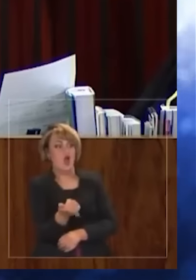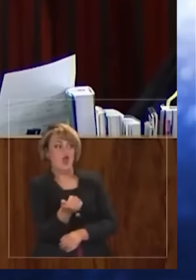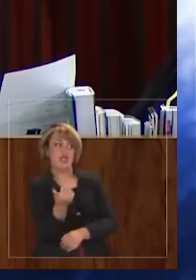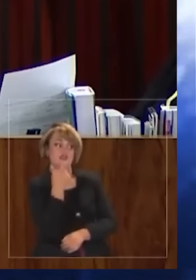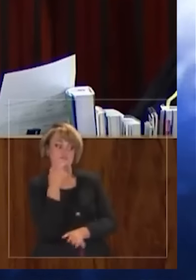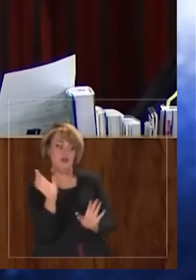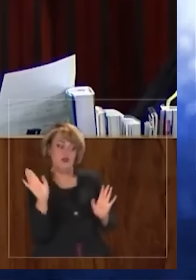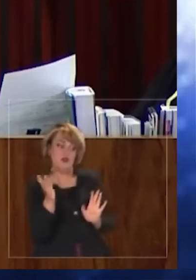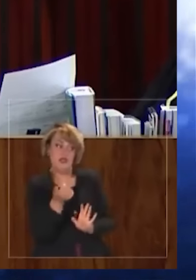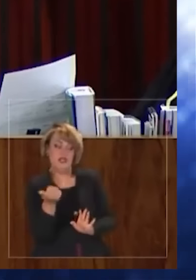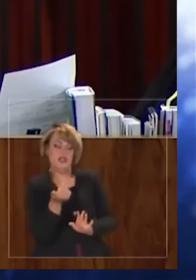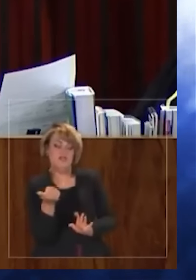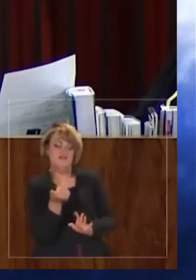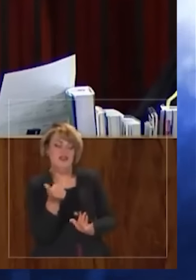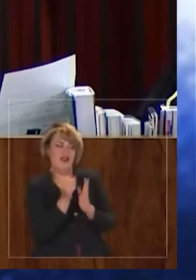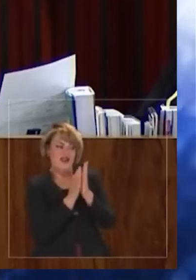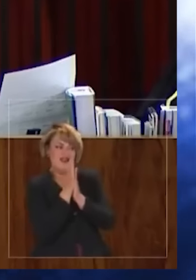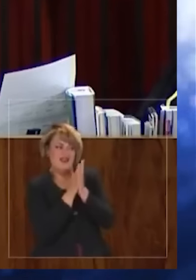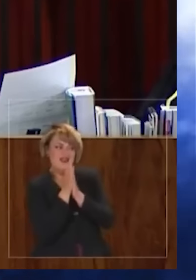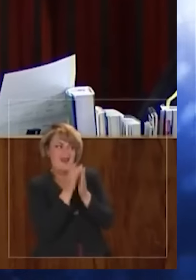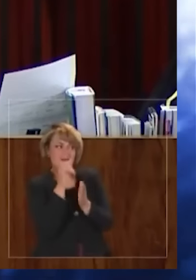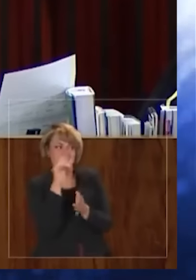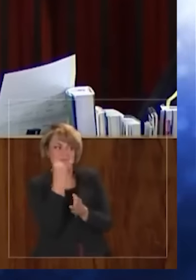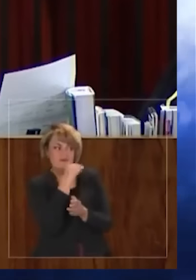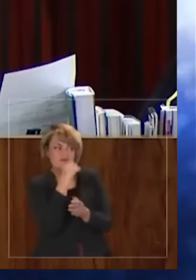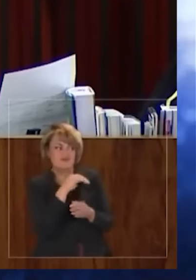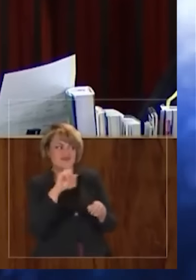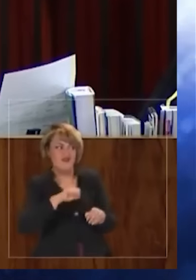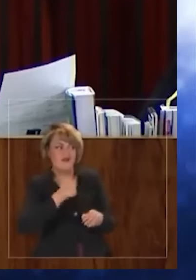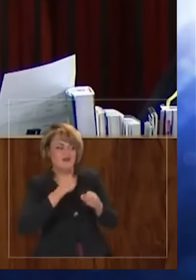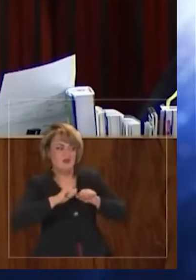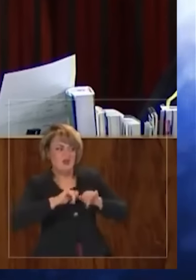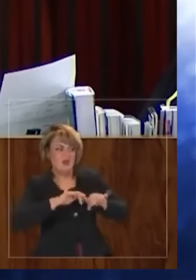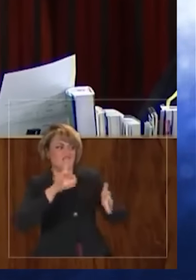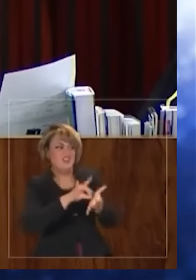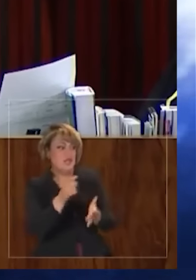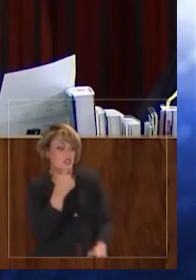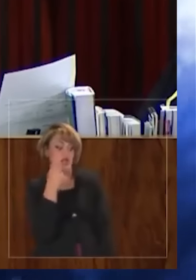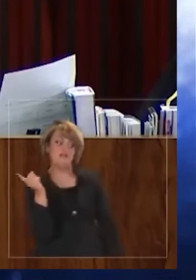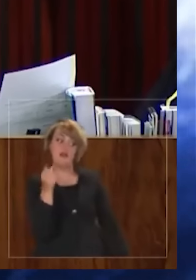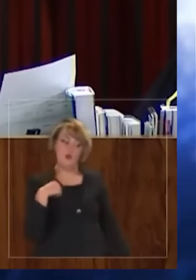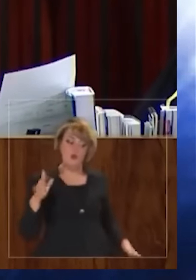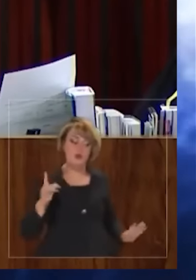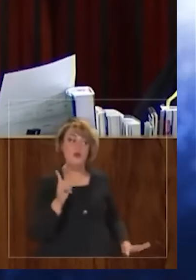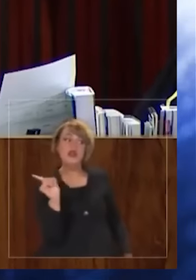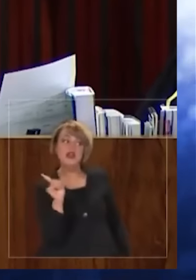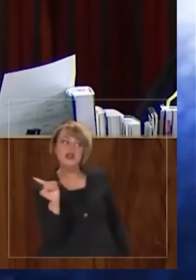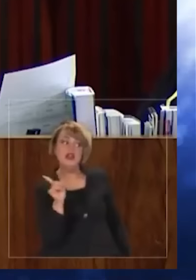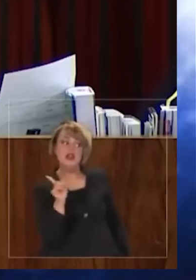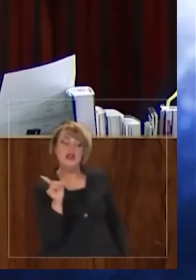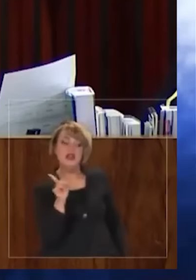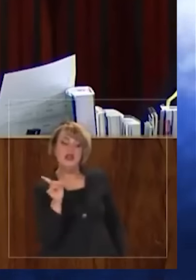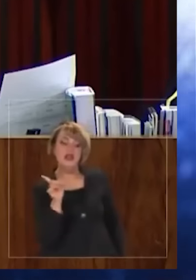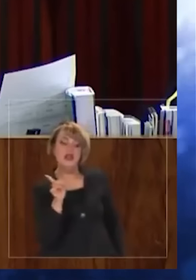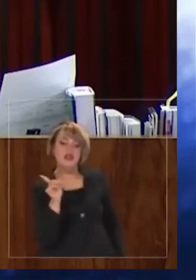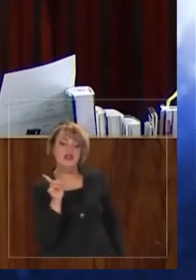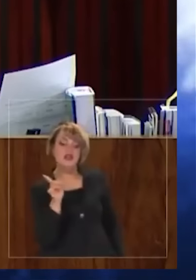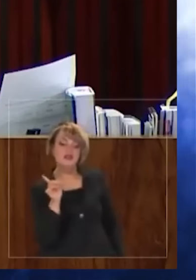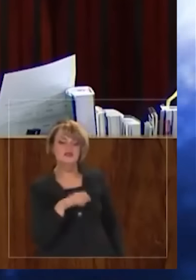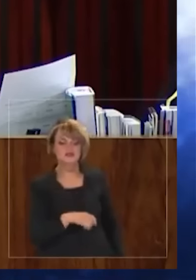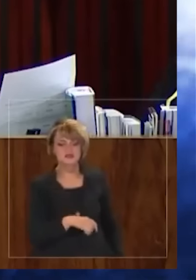laranja eh passa a divulgar como se o fato fosse verdadeiro eh para eh tirar